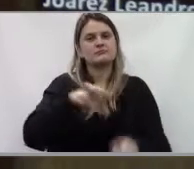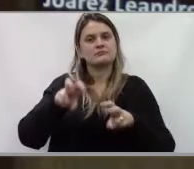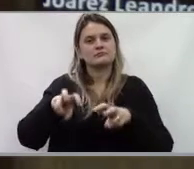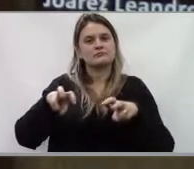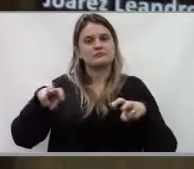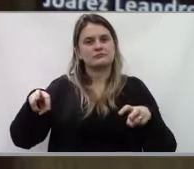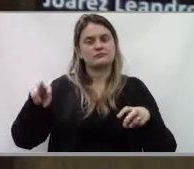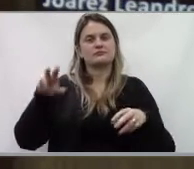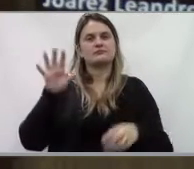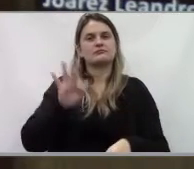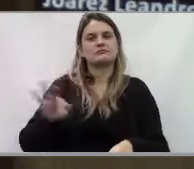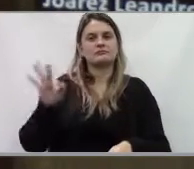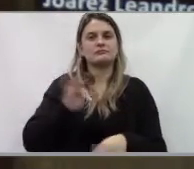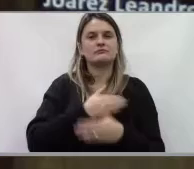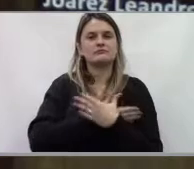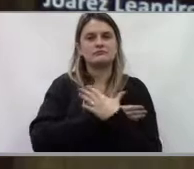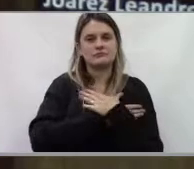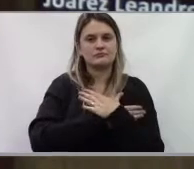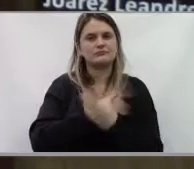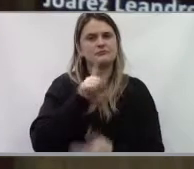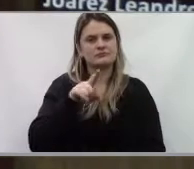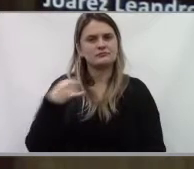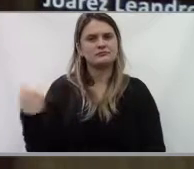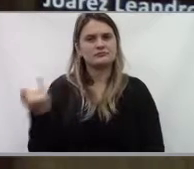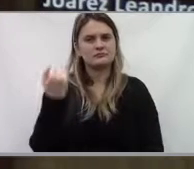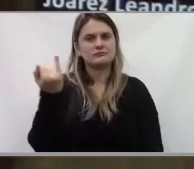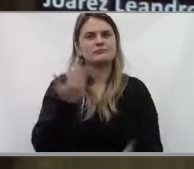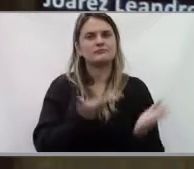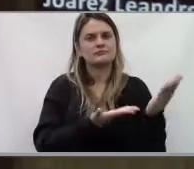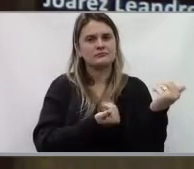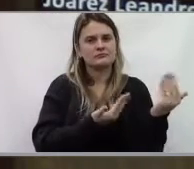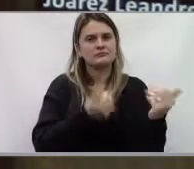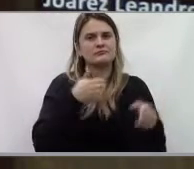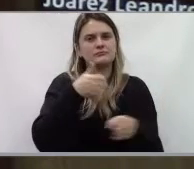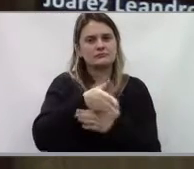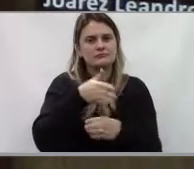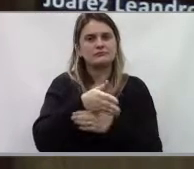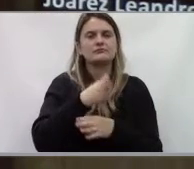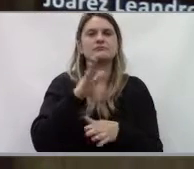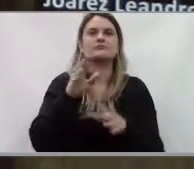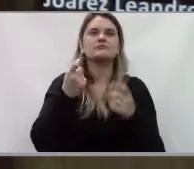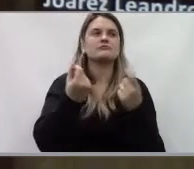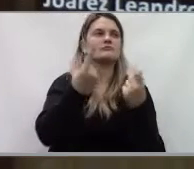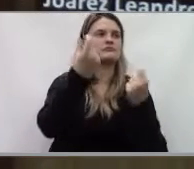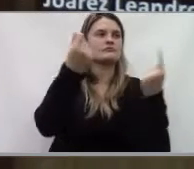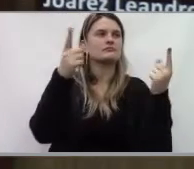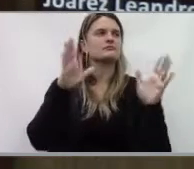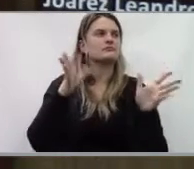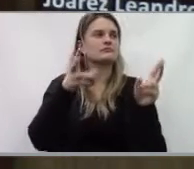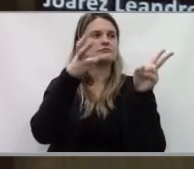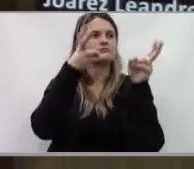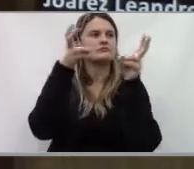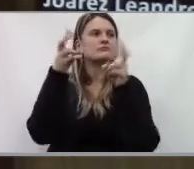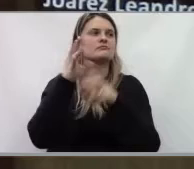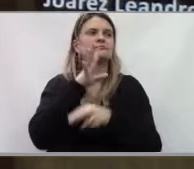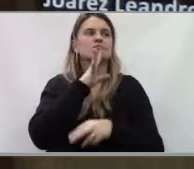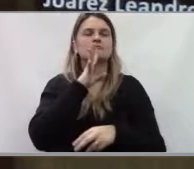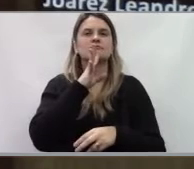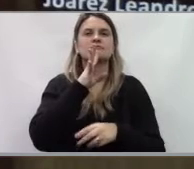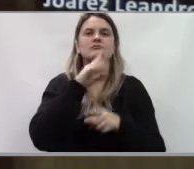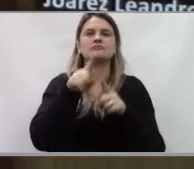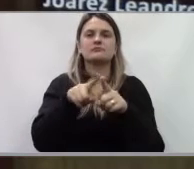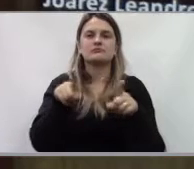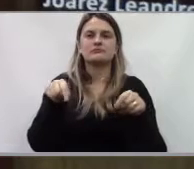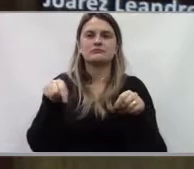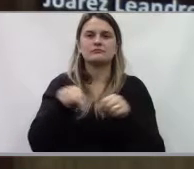público importantíssimo também, que são vocês jovens, e alguns desses rostos eu já vi